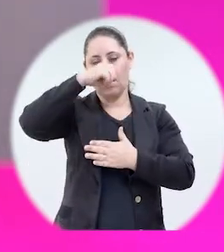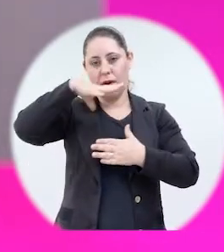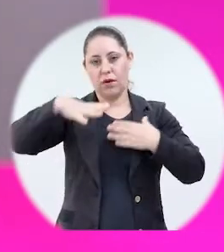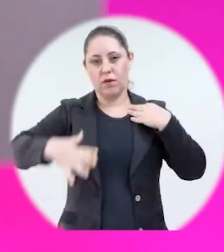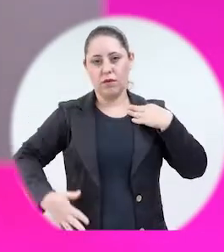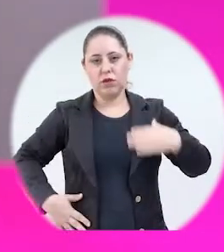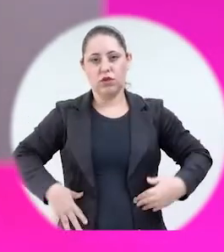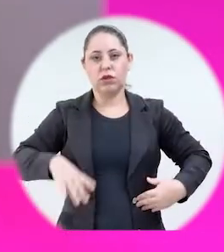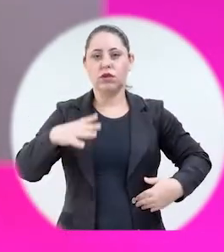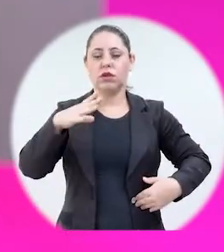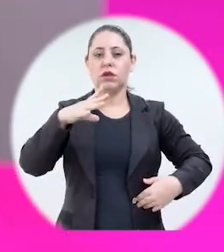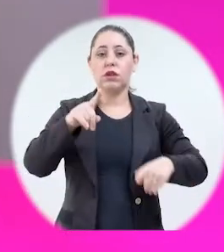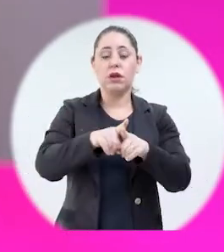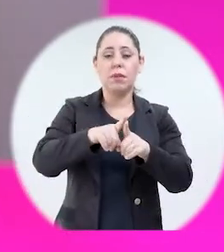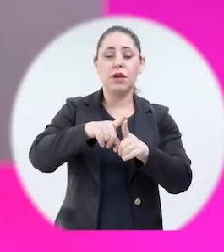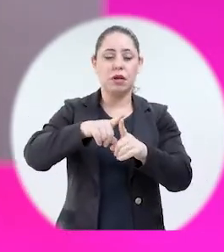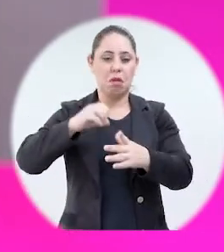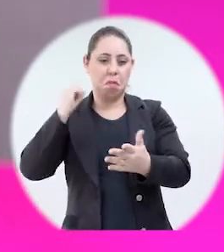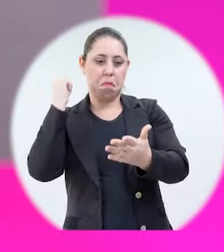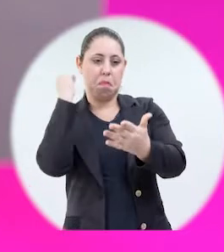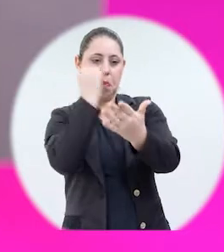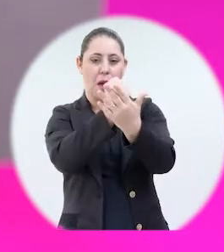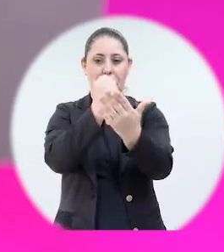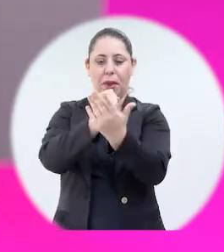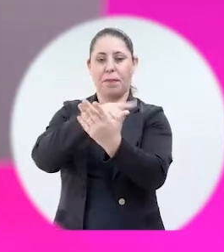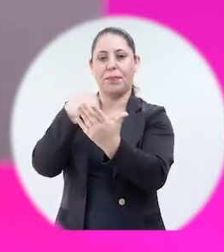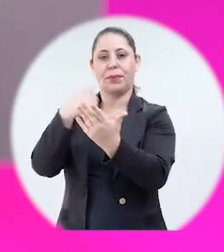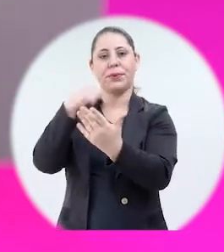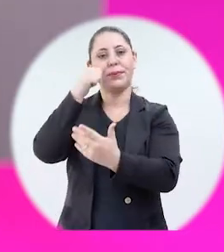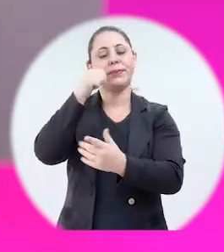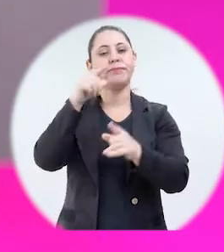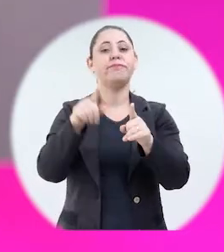violência psicológica. O que a gente percebe é que as mulheres